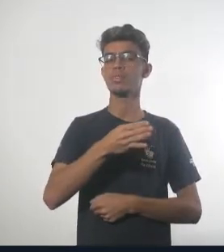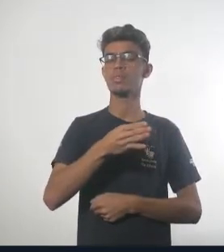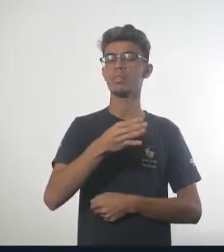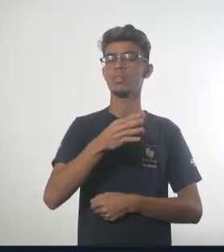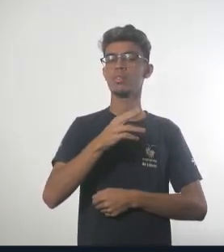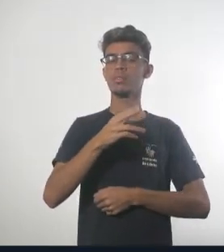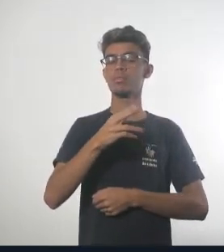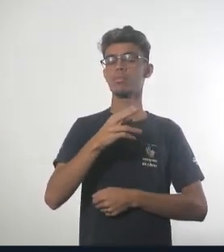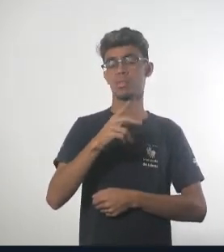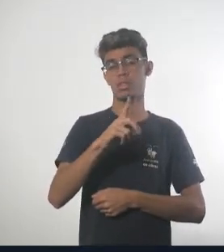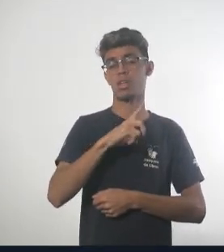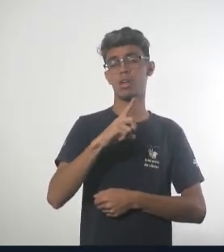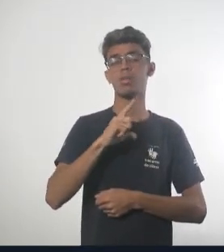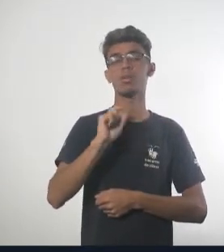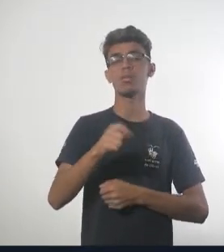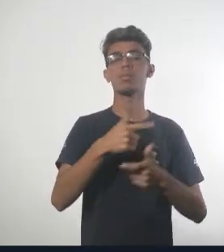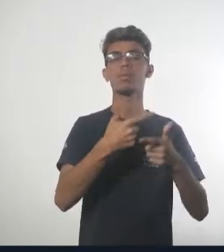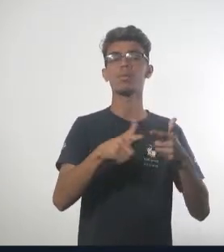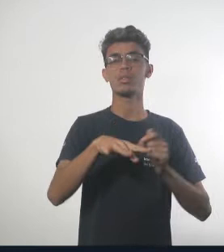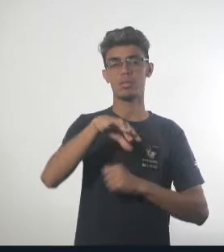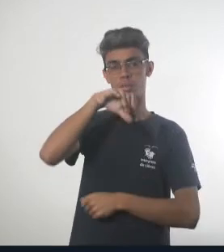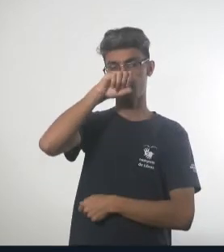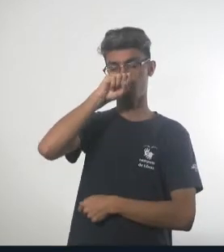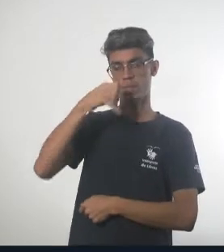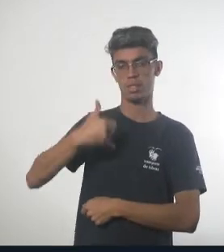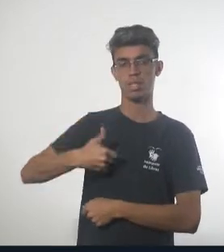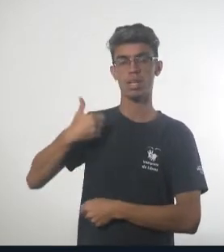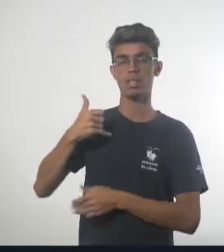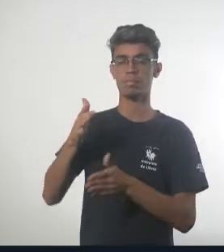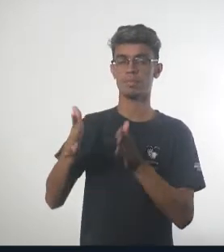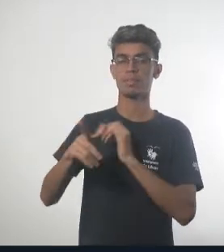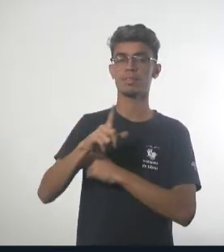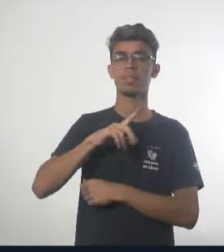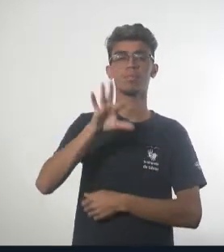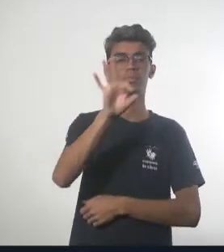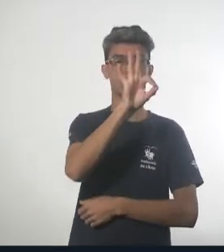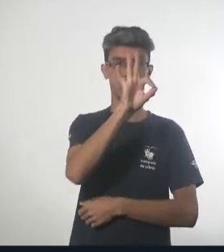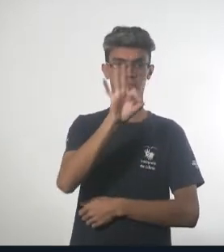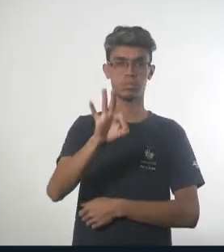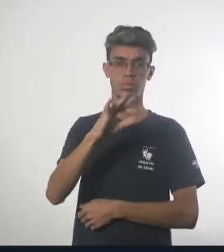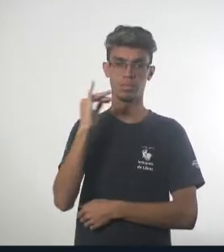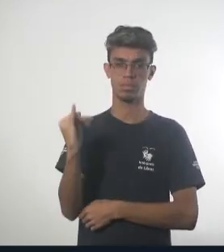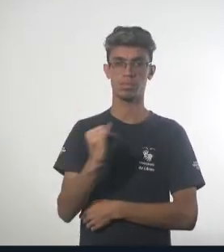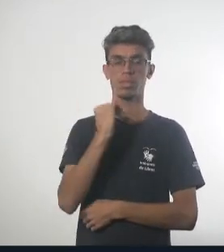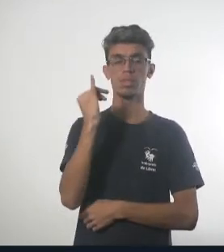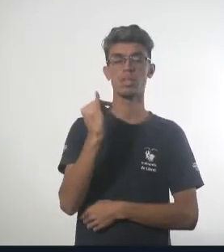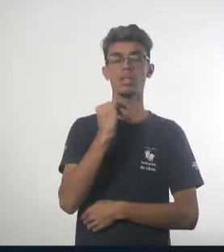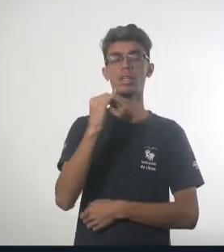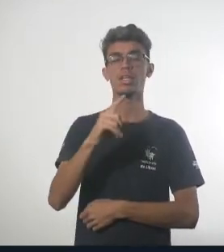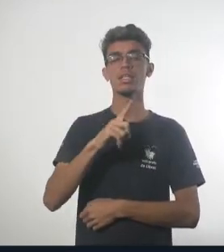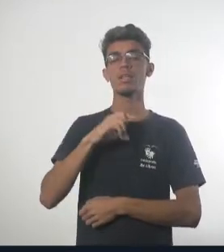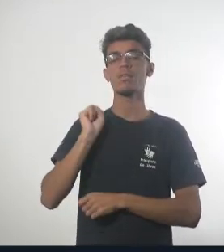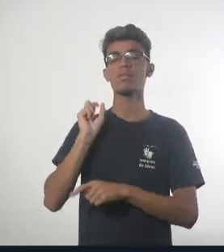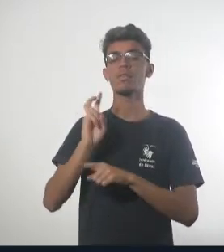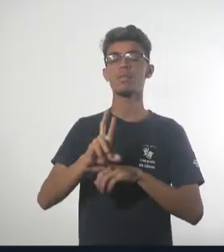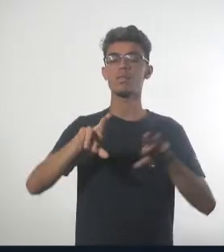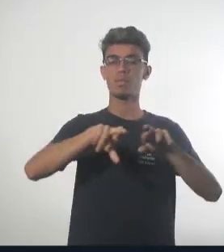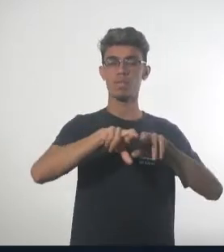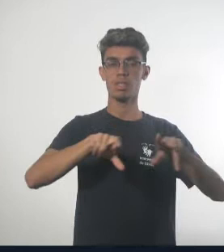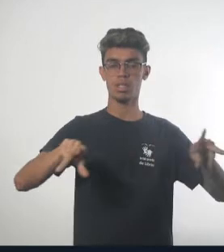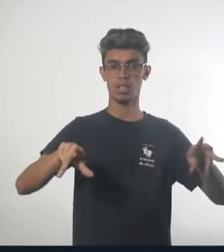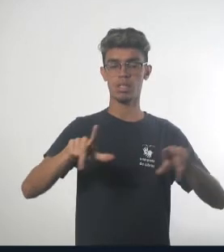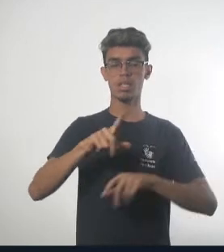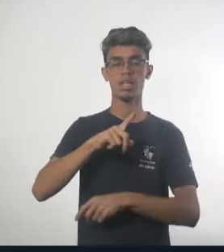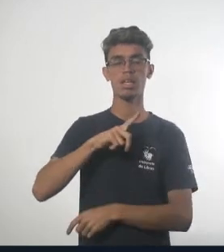agudas graves nessa faixa etária. A gente tem um percentual importante das SRAGs por outros vírus e outros agentes, que